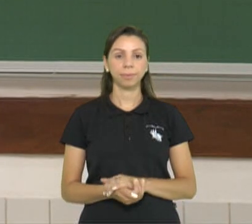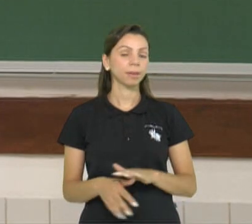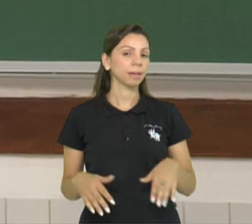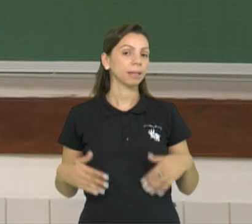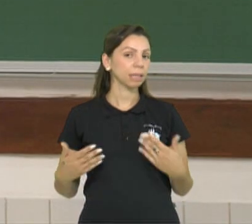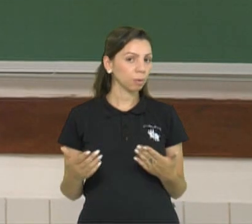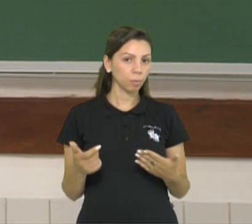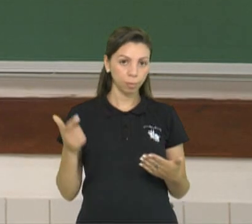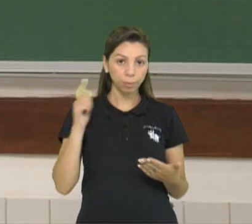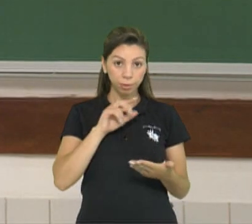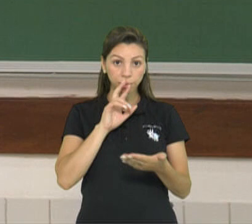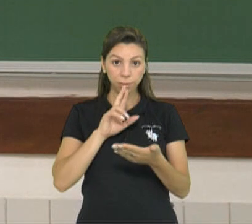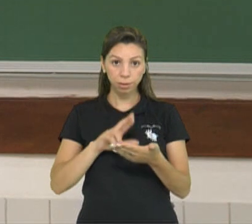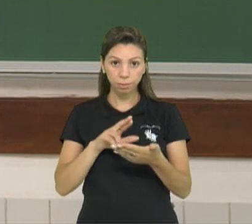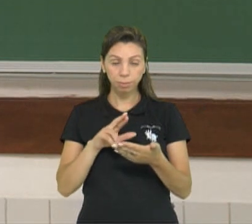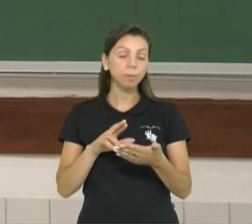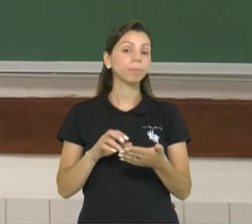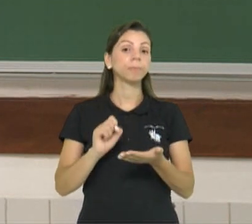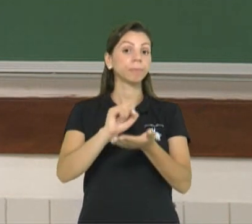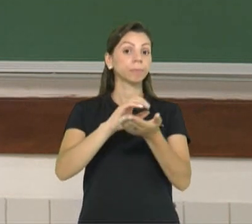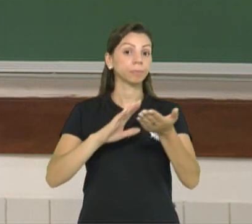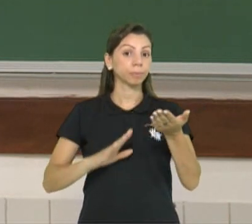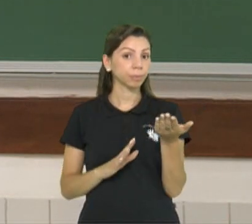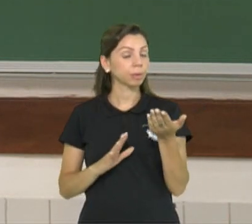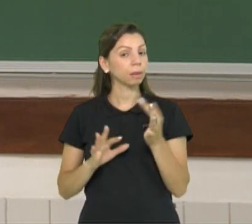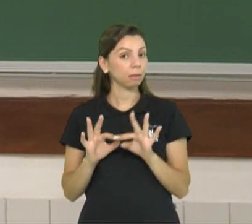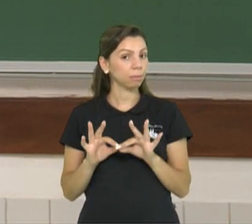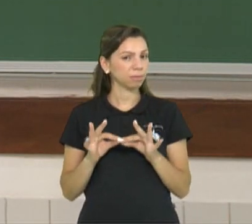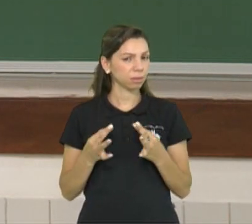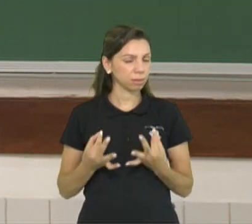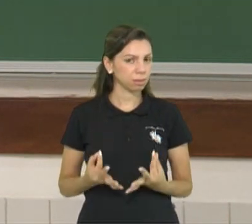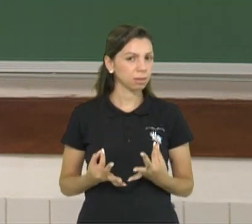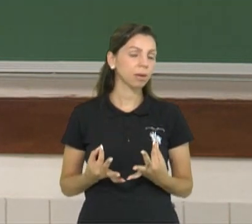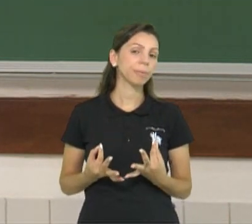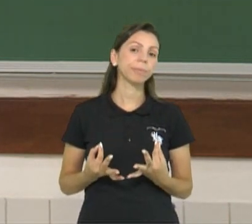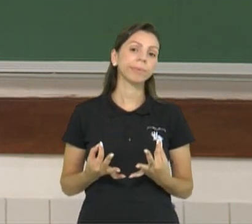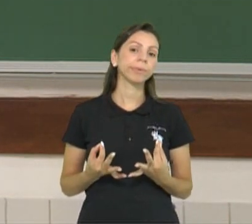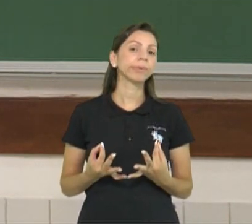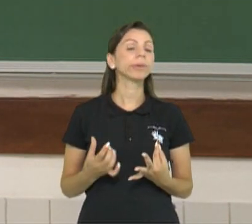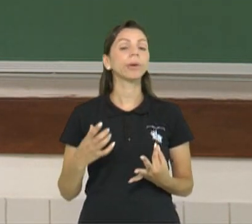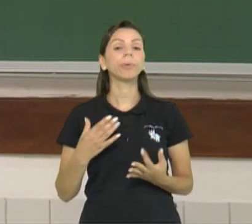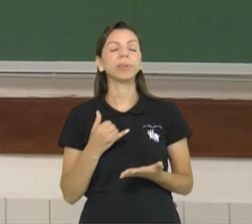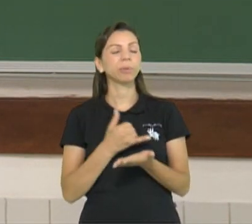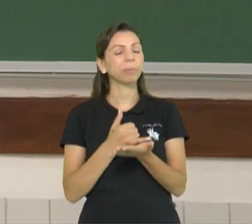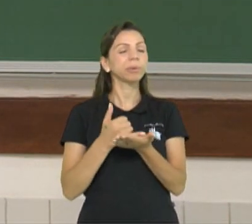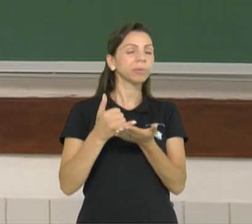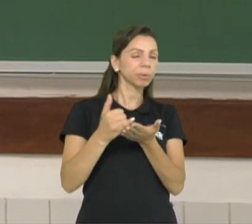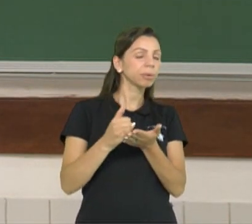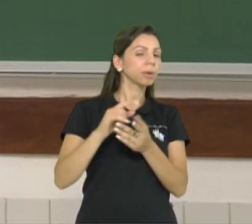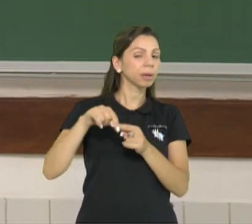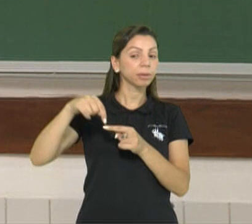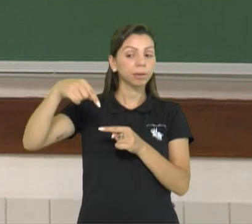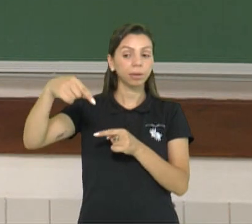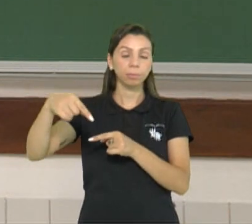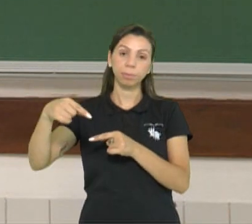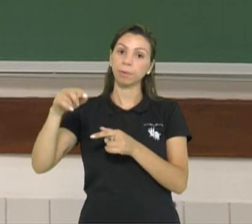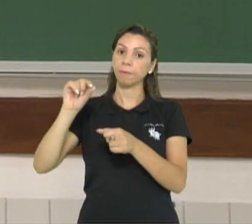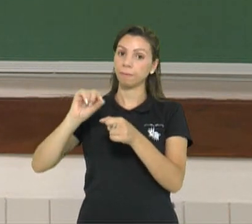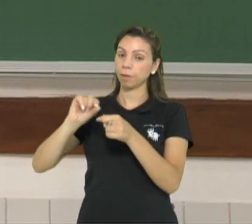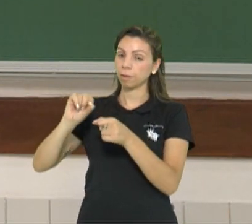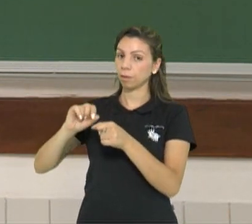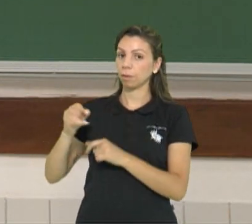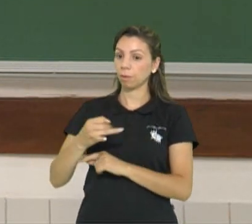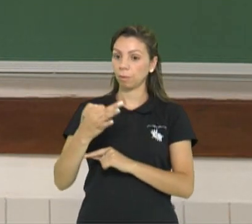E daí, galera, conseguiram resolver? Esses exercícios são bem simples, é exatamente introdutório, que depois a gente vai ter que fazer mais